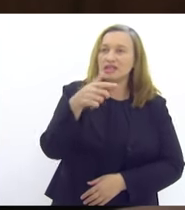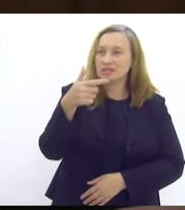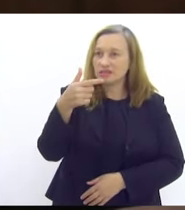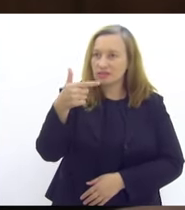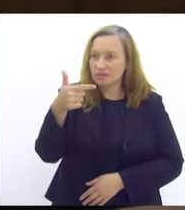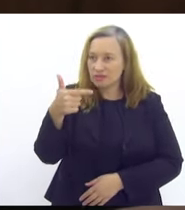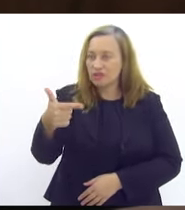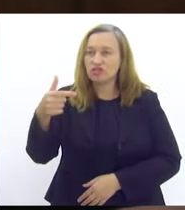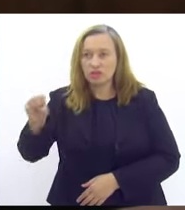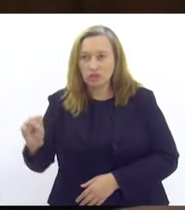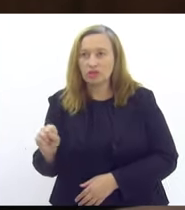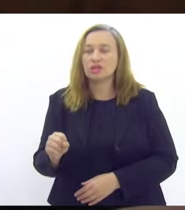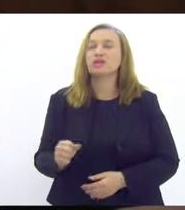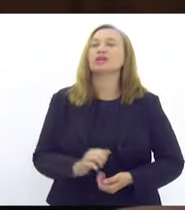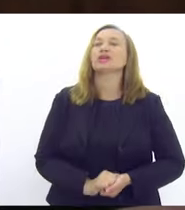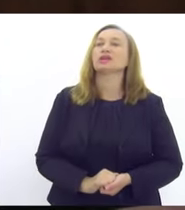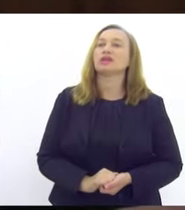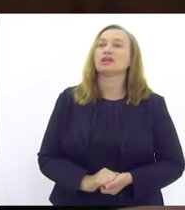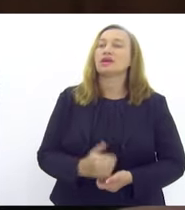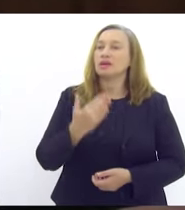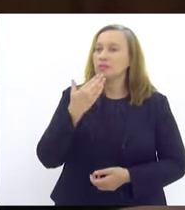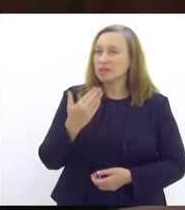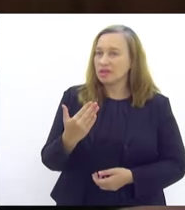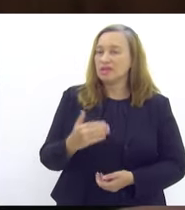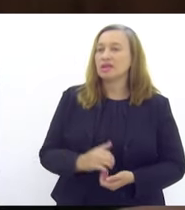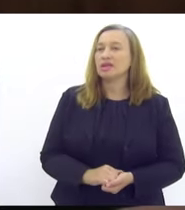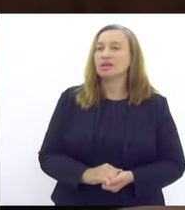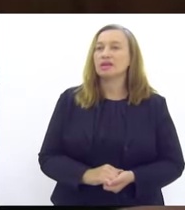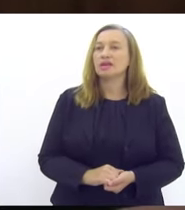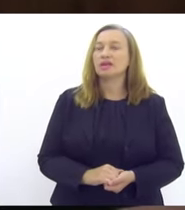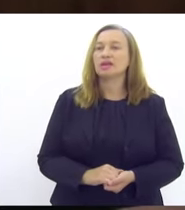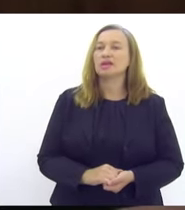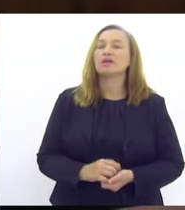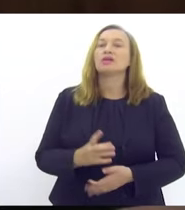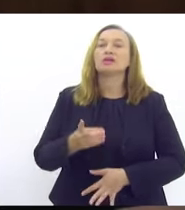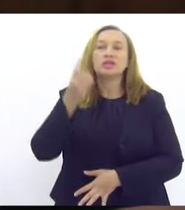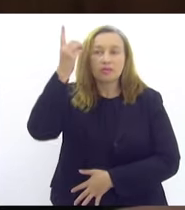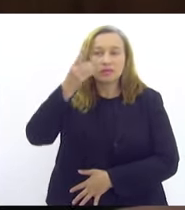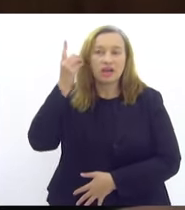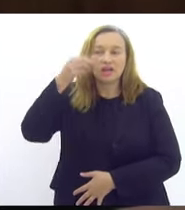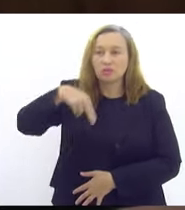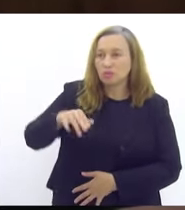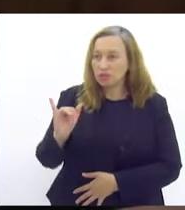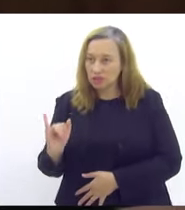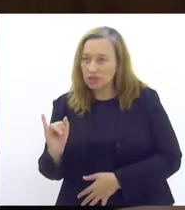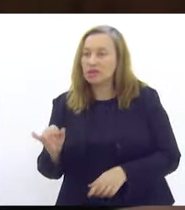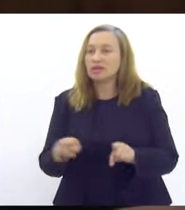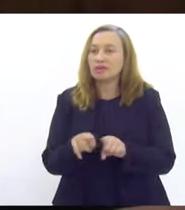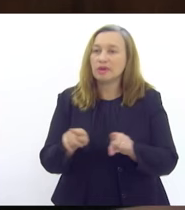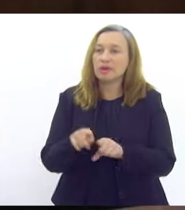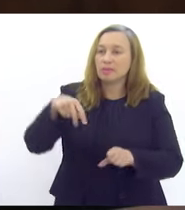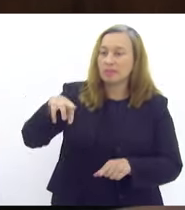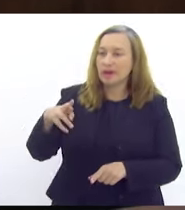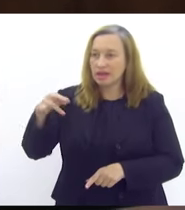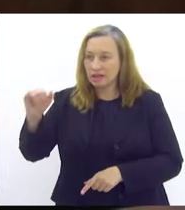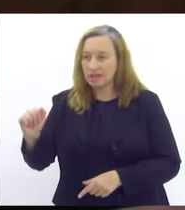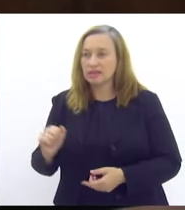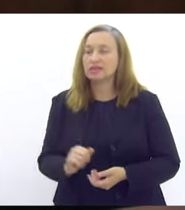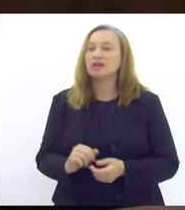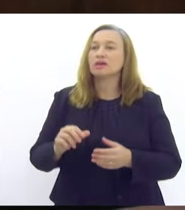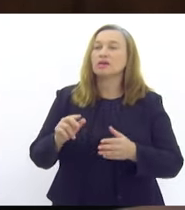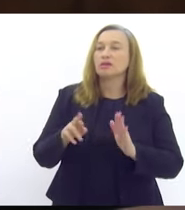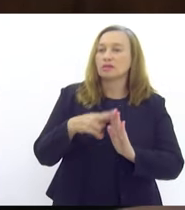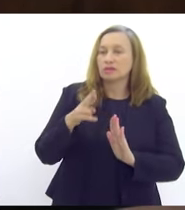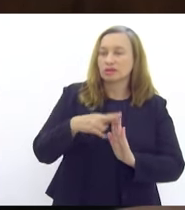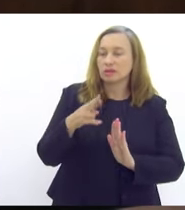528-2023. E com autoria, entendimento com os deputados Muni Francisco e a deputada Marina Silva. Projeto de